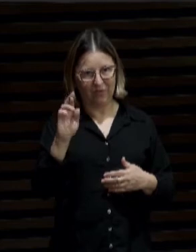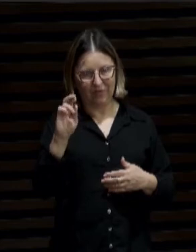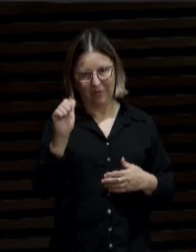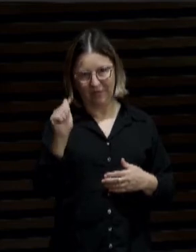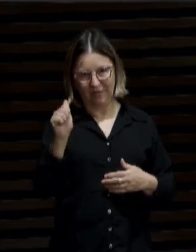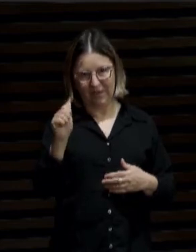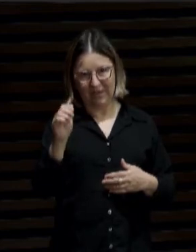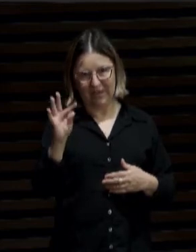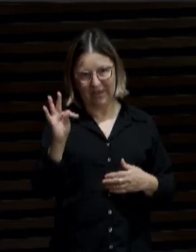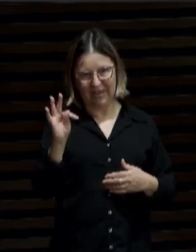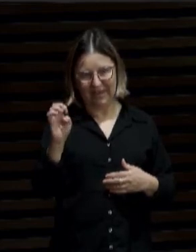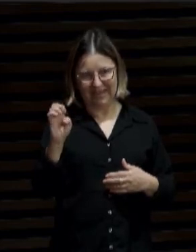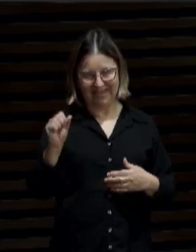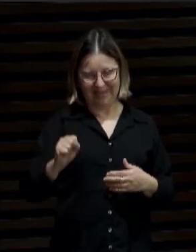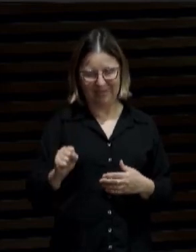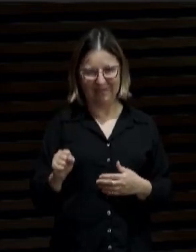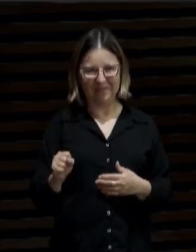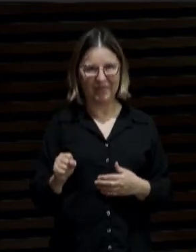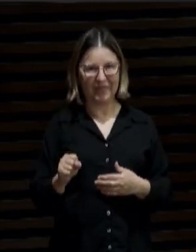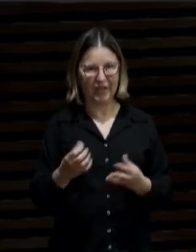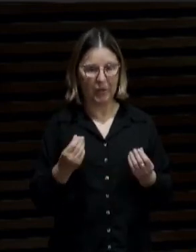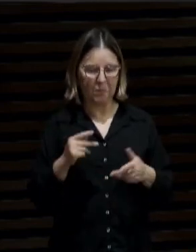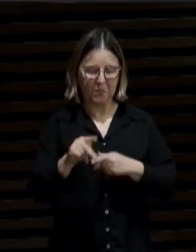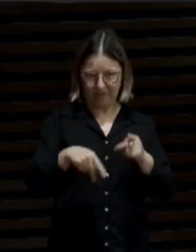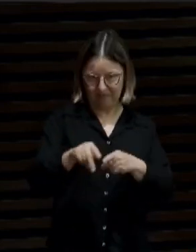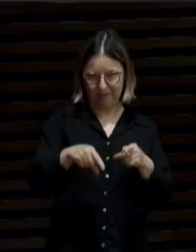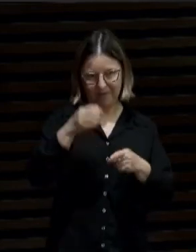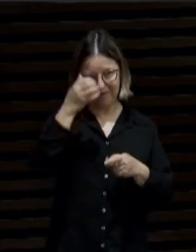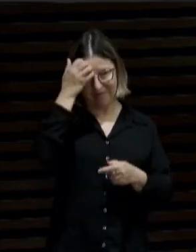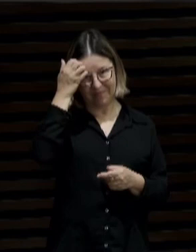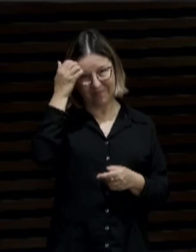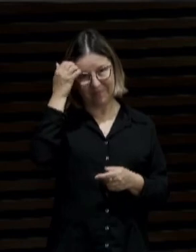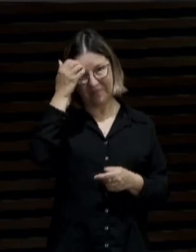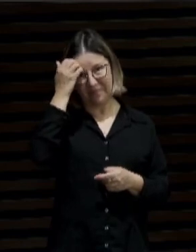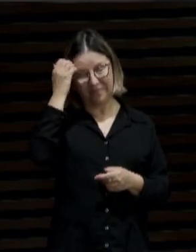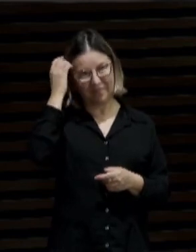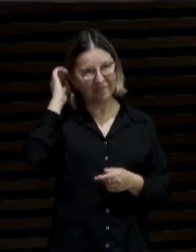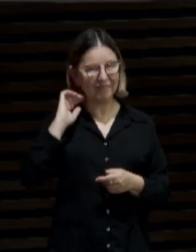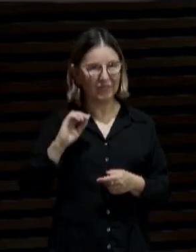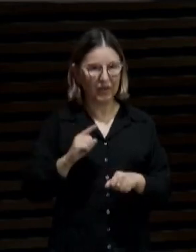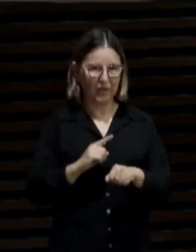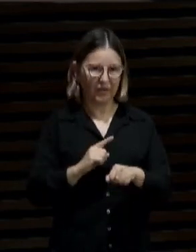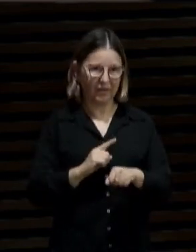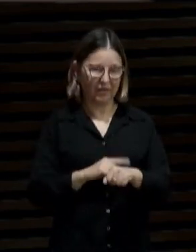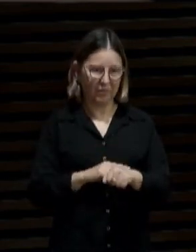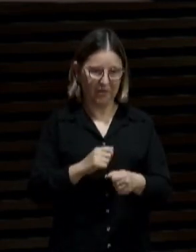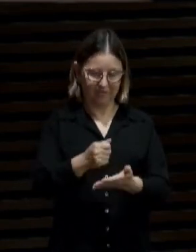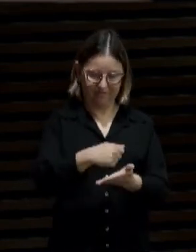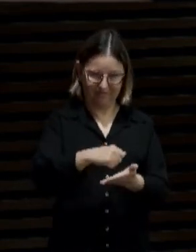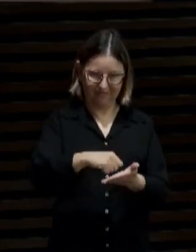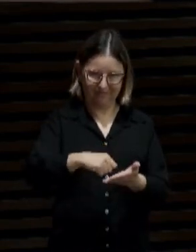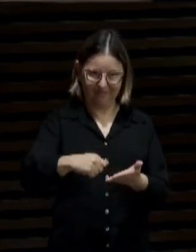ferezeu, os refraíns, o amorreu, o cananeu, girgazeu e o jebuseu. No momento de assinar, Abraão foi